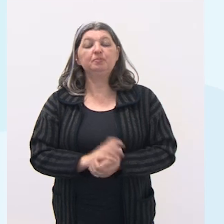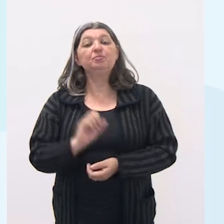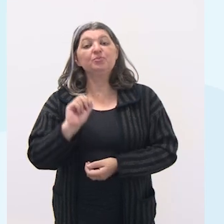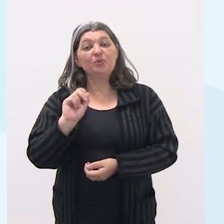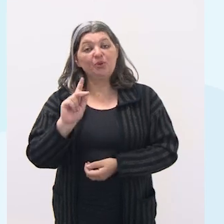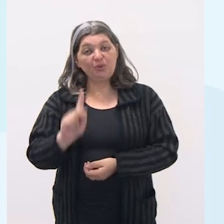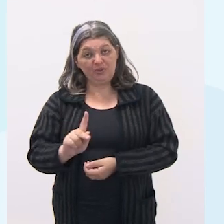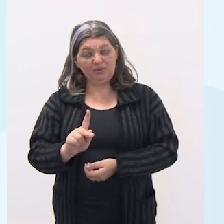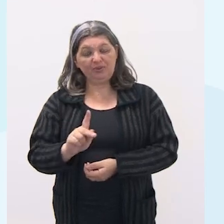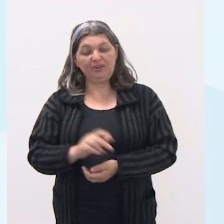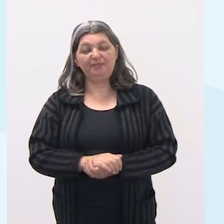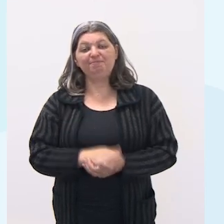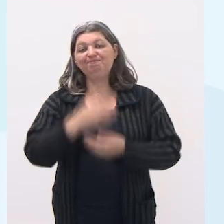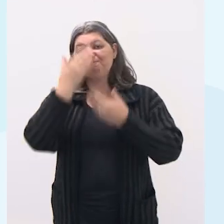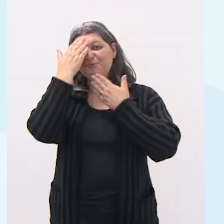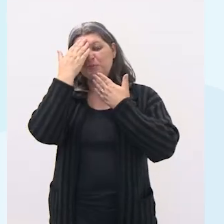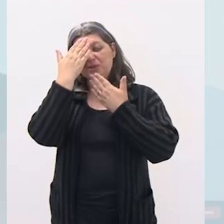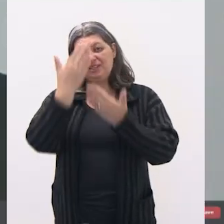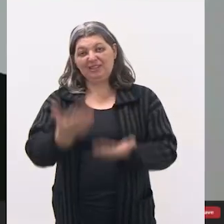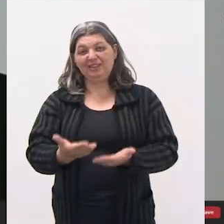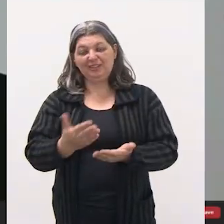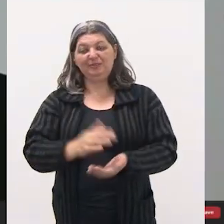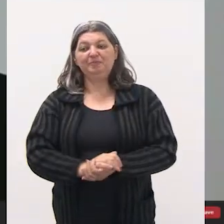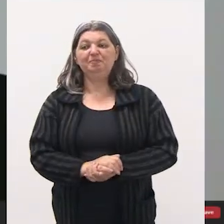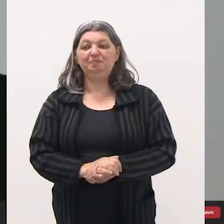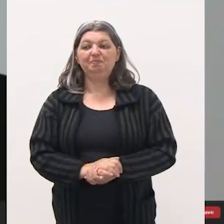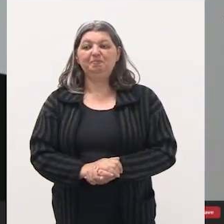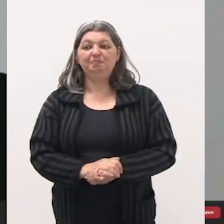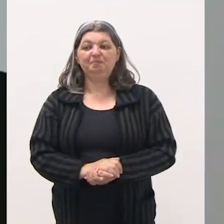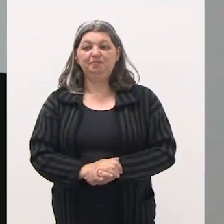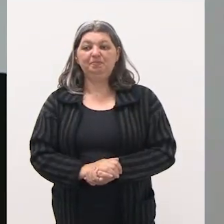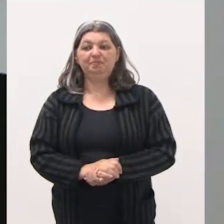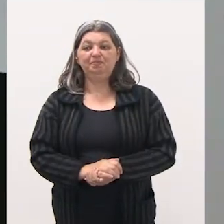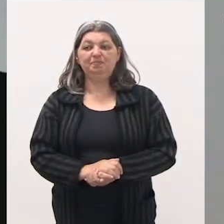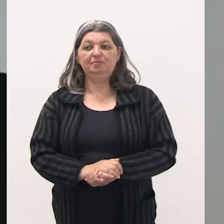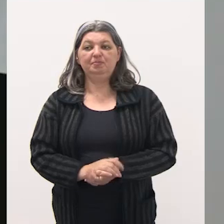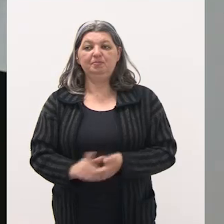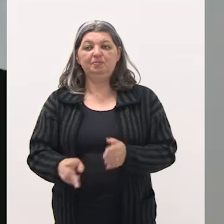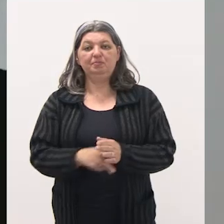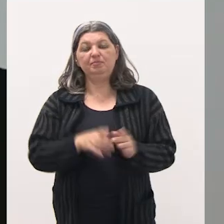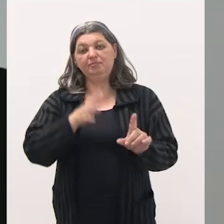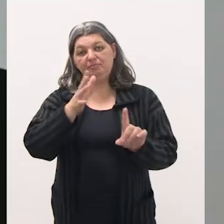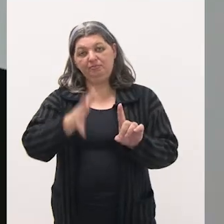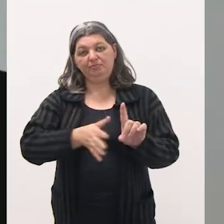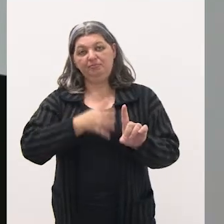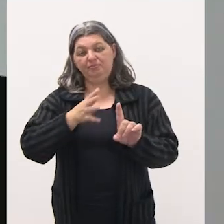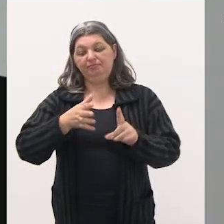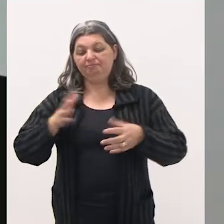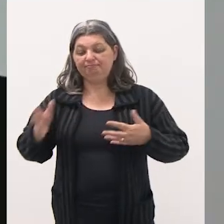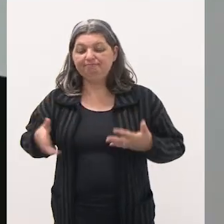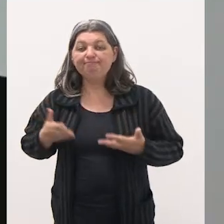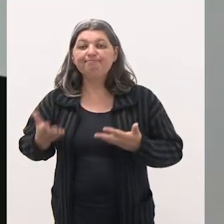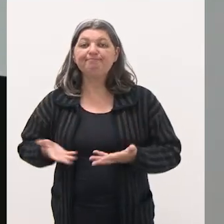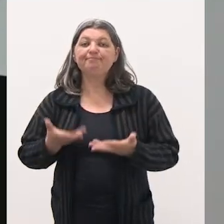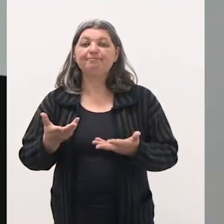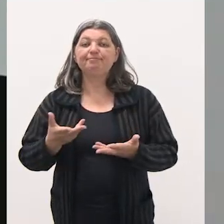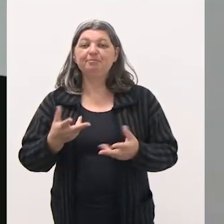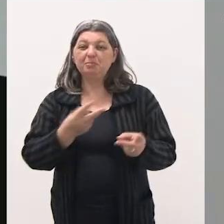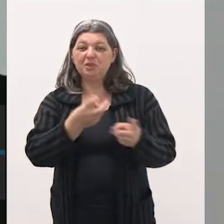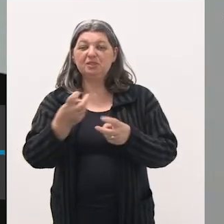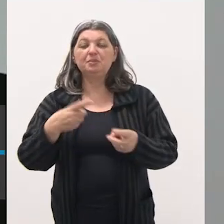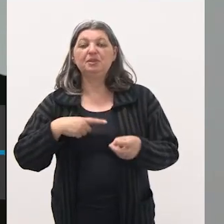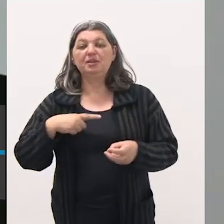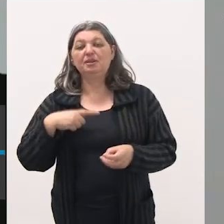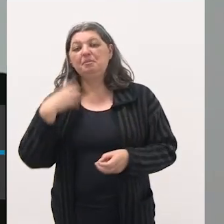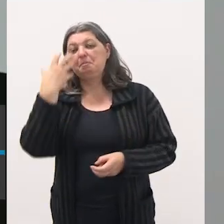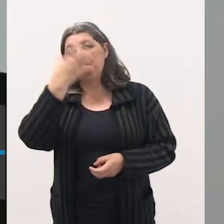Ok, doutora Fátima, muito obrigada, viu? Pela sua fala tão calorosa. A gente percebe que é uma paixão aí no trabalho,